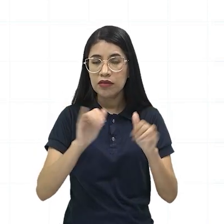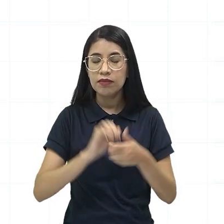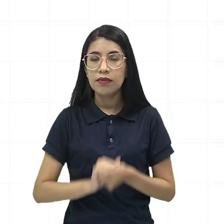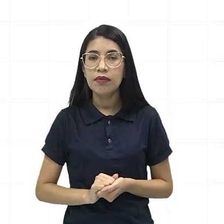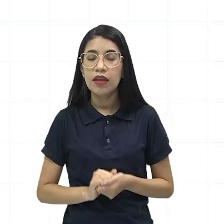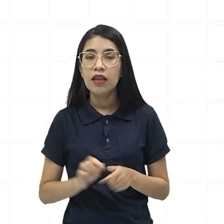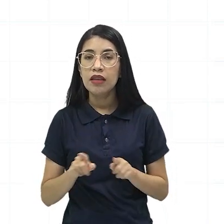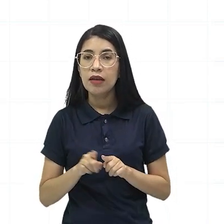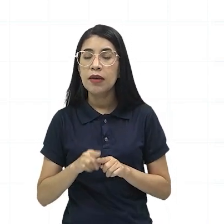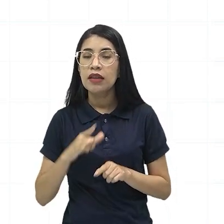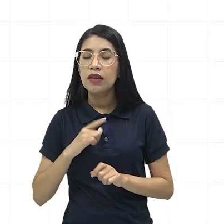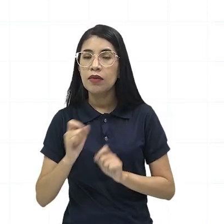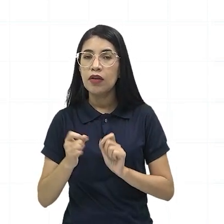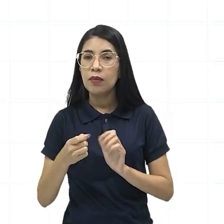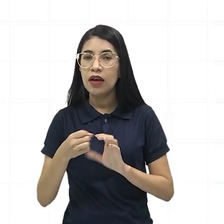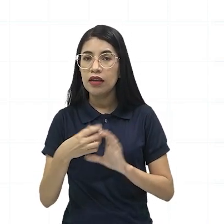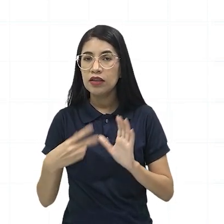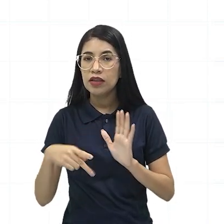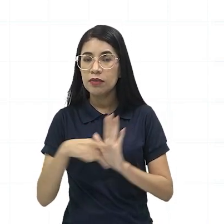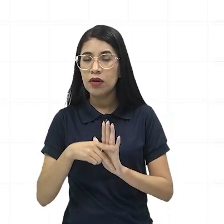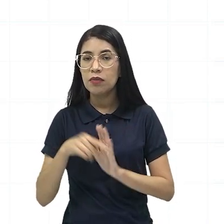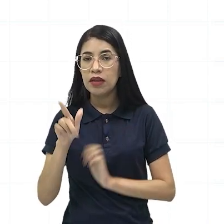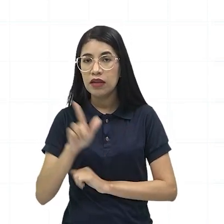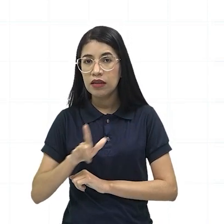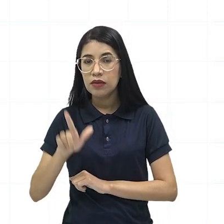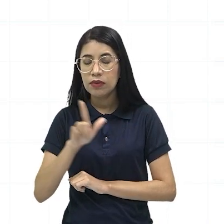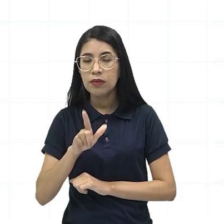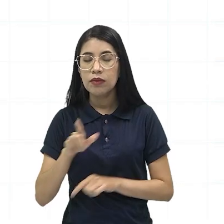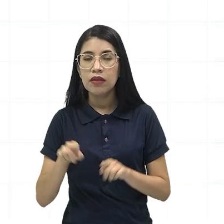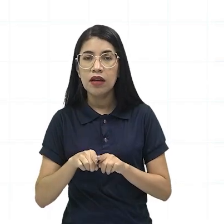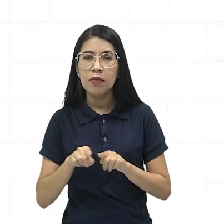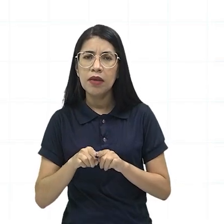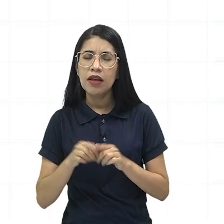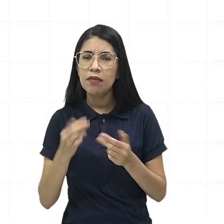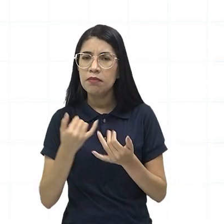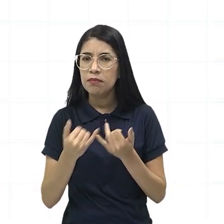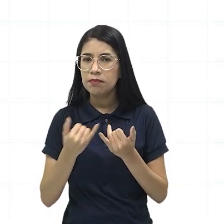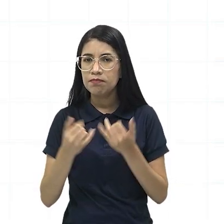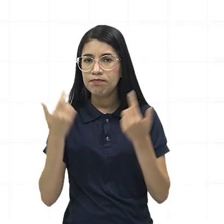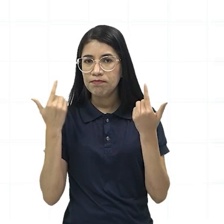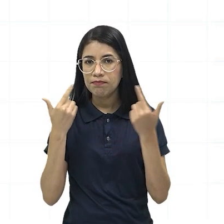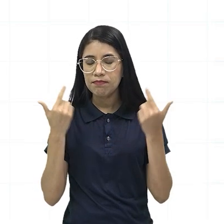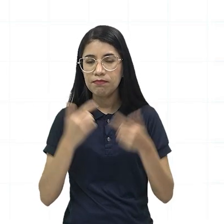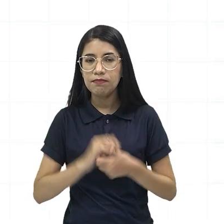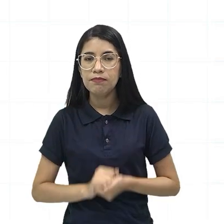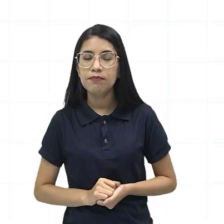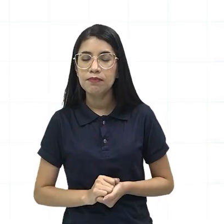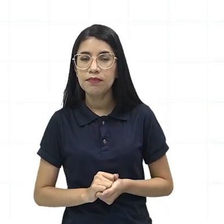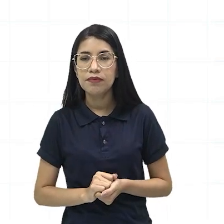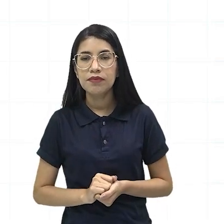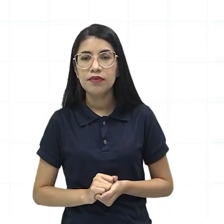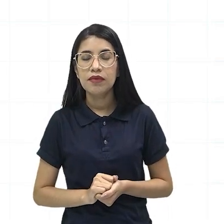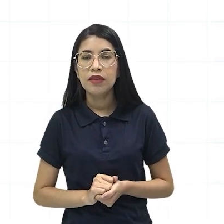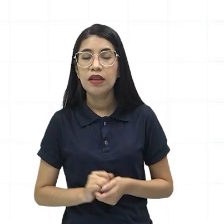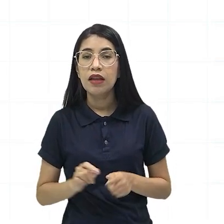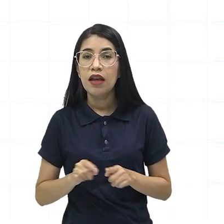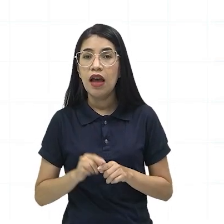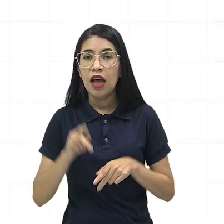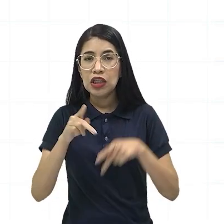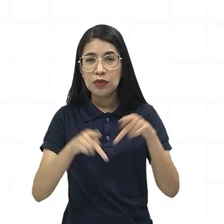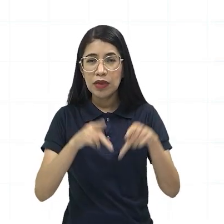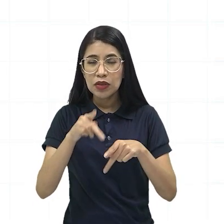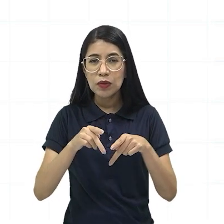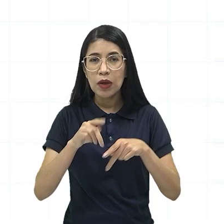vai ter esse aspecto literário. Percebam que aqui funciona como uma aventura, né? Continuando, o povo saiu para